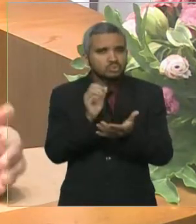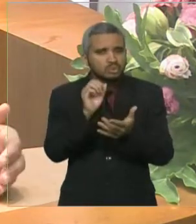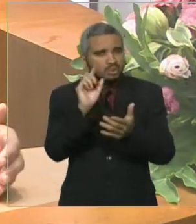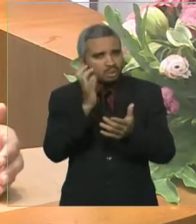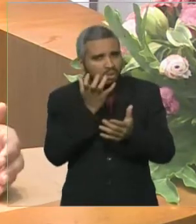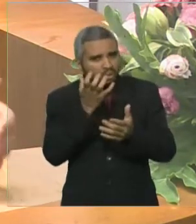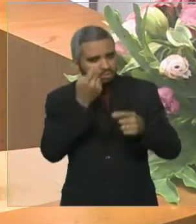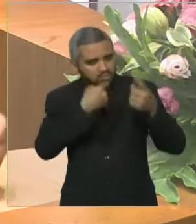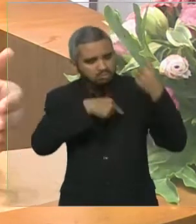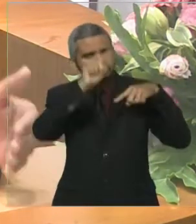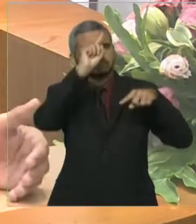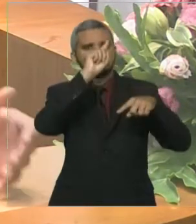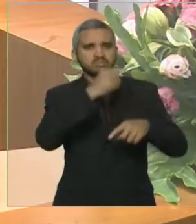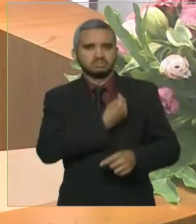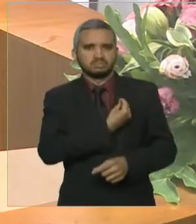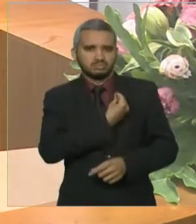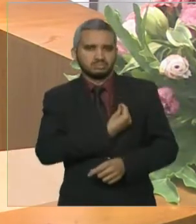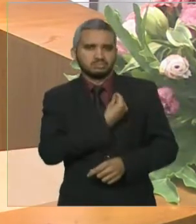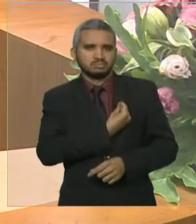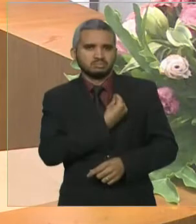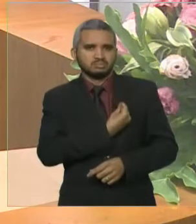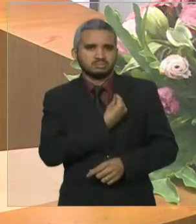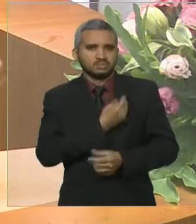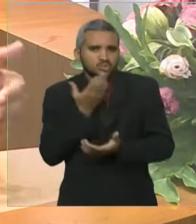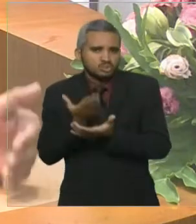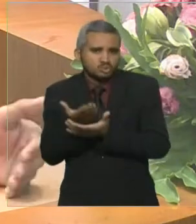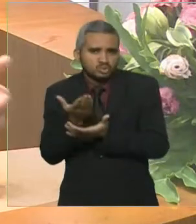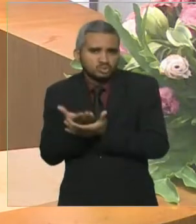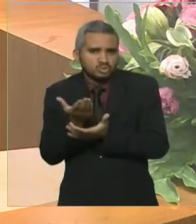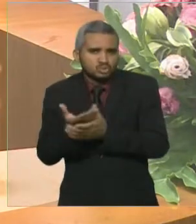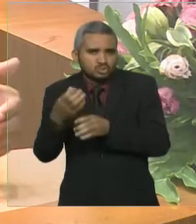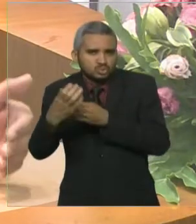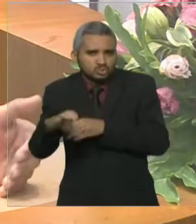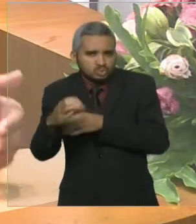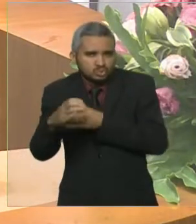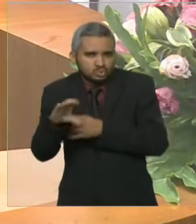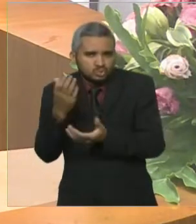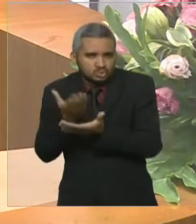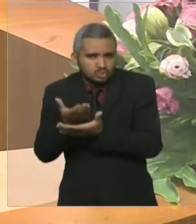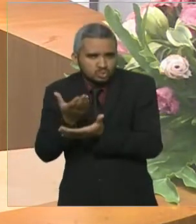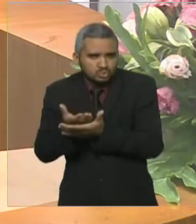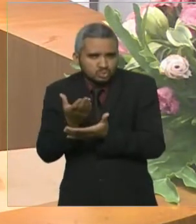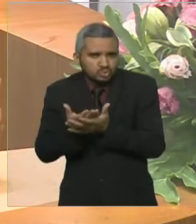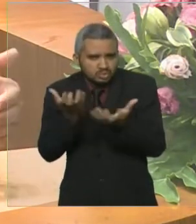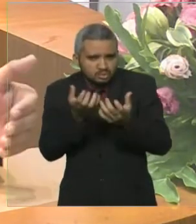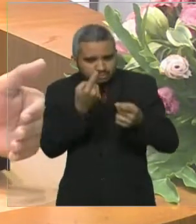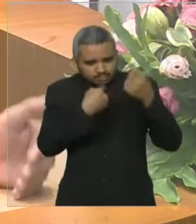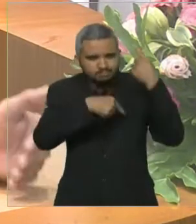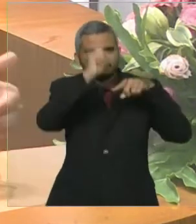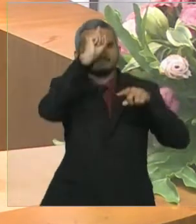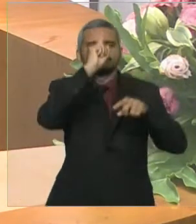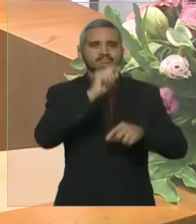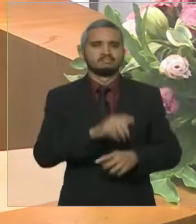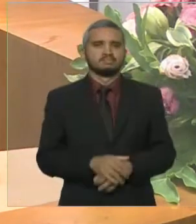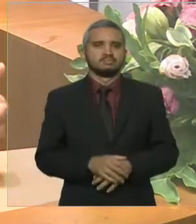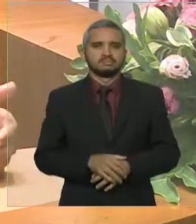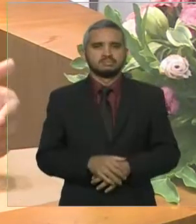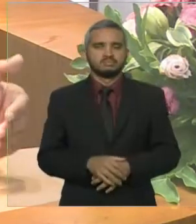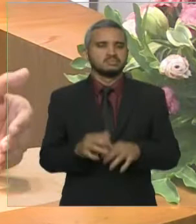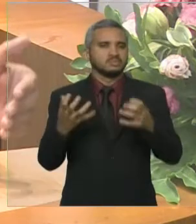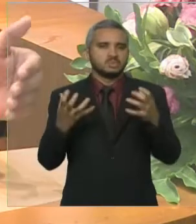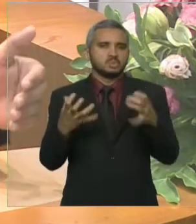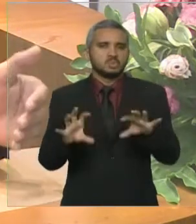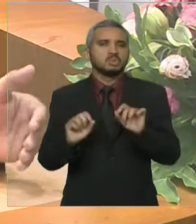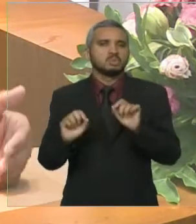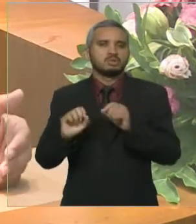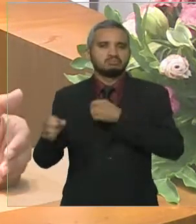passar no concurso público para mudar de vida, sem depender de pistolão, sem depender de amizade, sem depender de quem indique, e muitas vezes sem